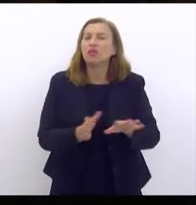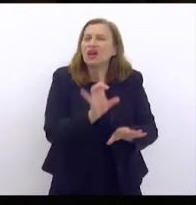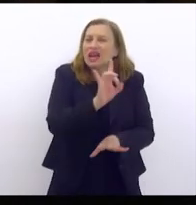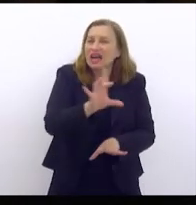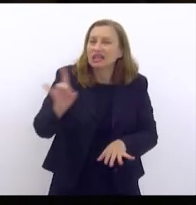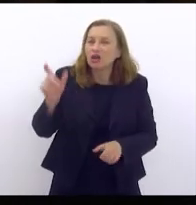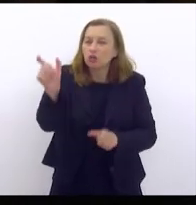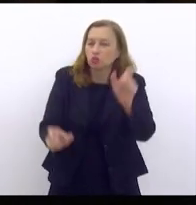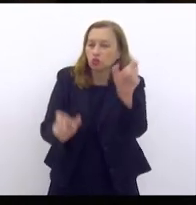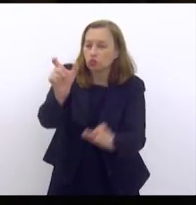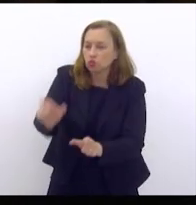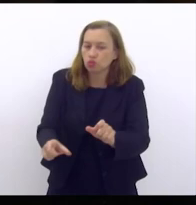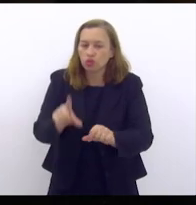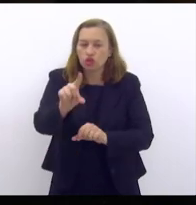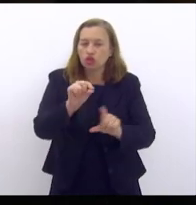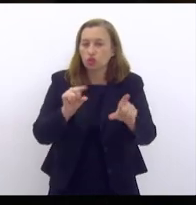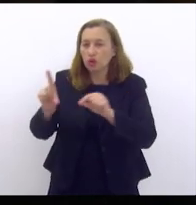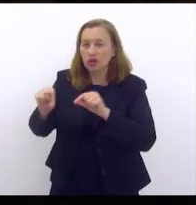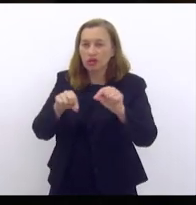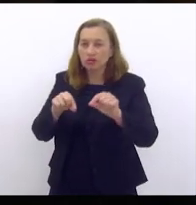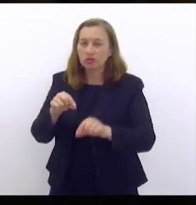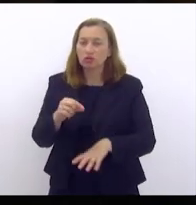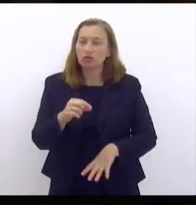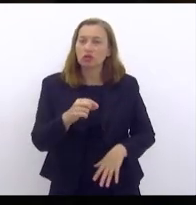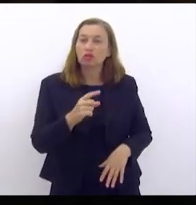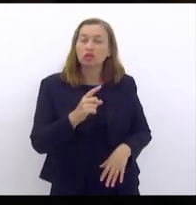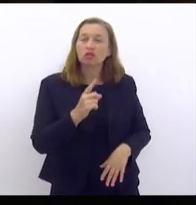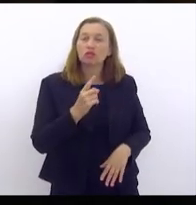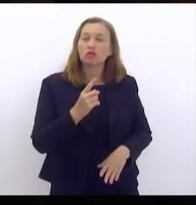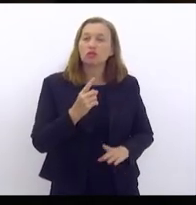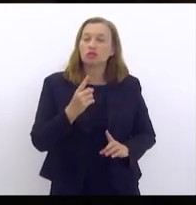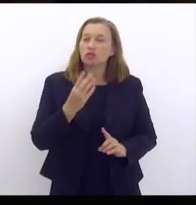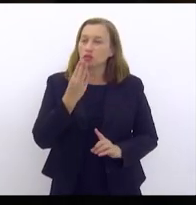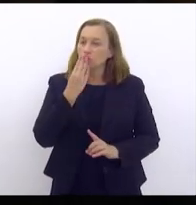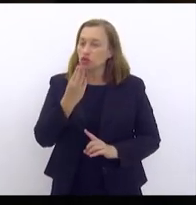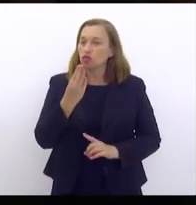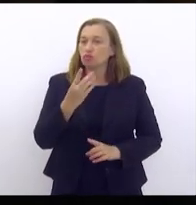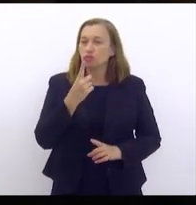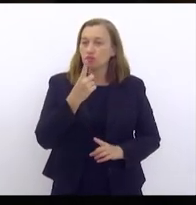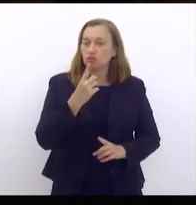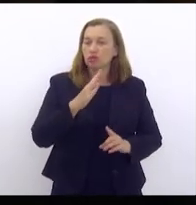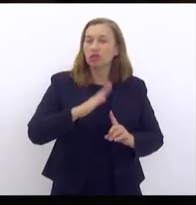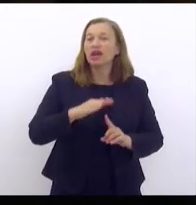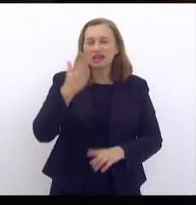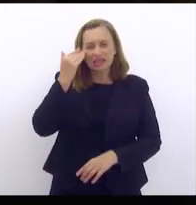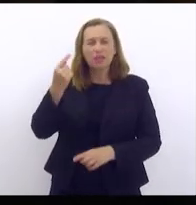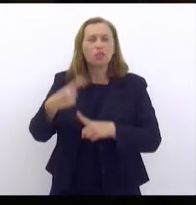escolhendo o seu time. O senhor sabe por que eu sou Flamengo?